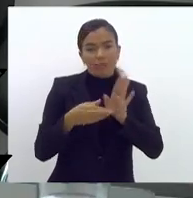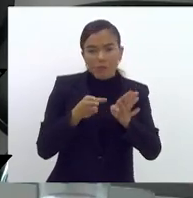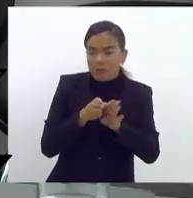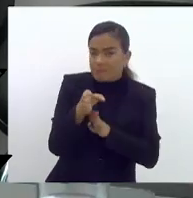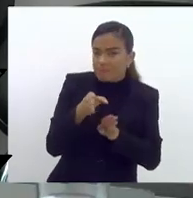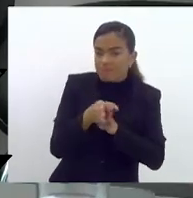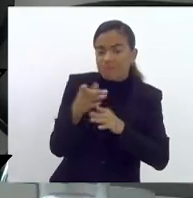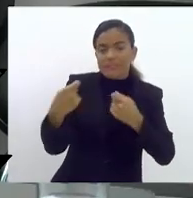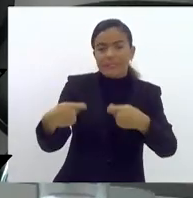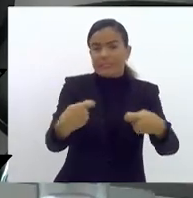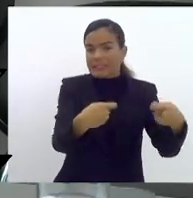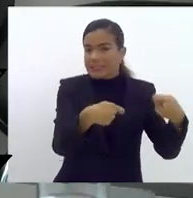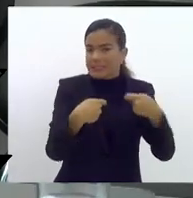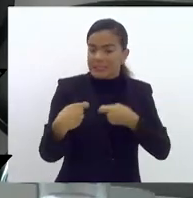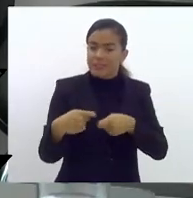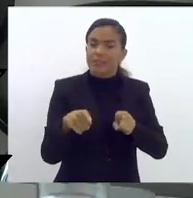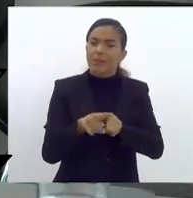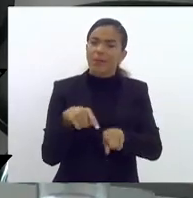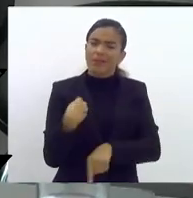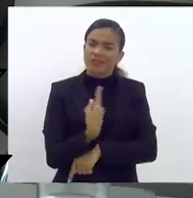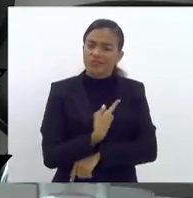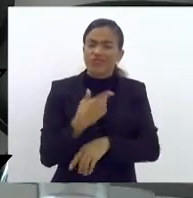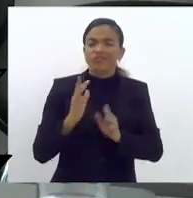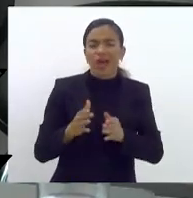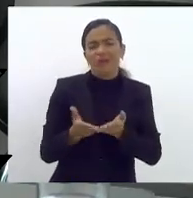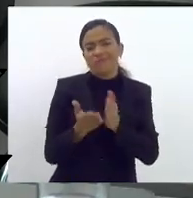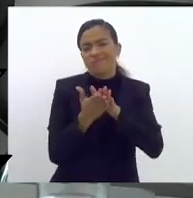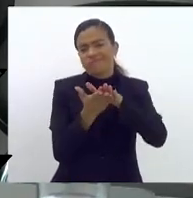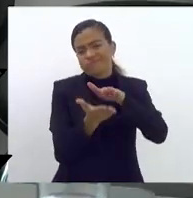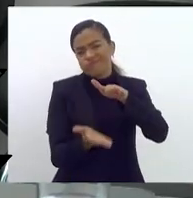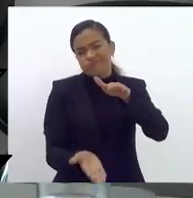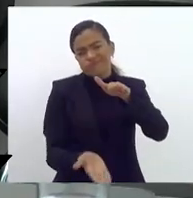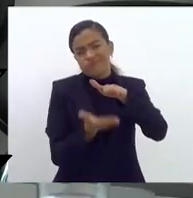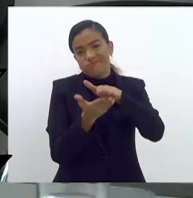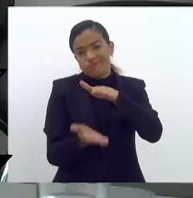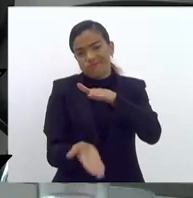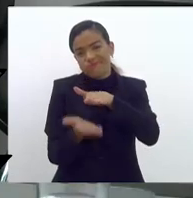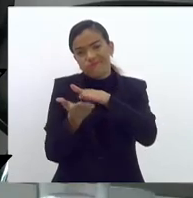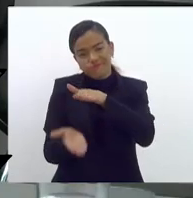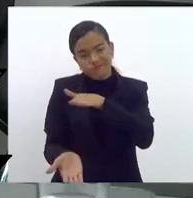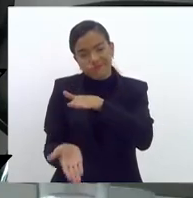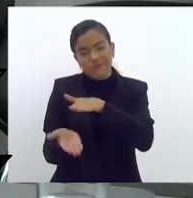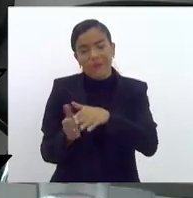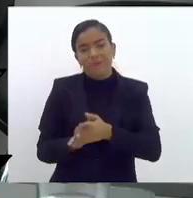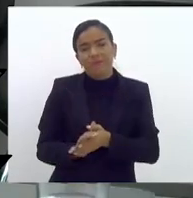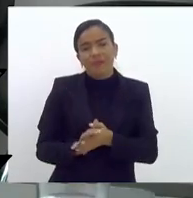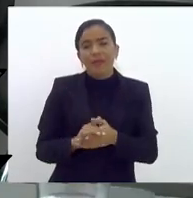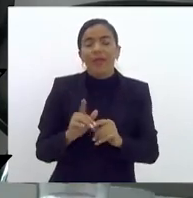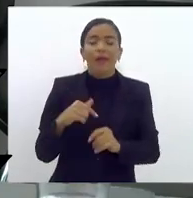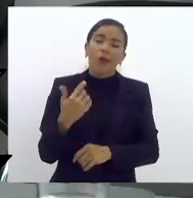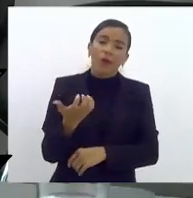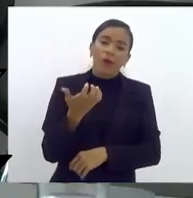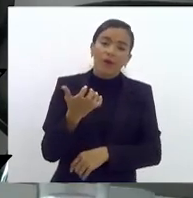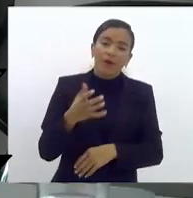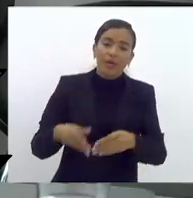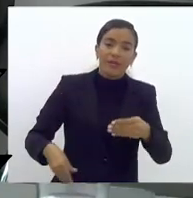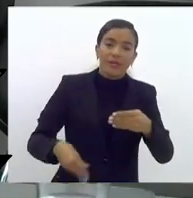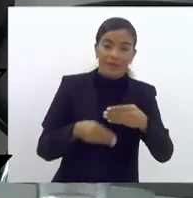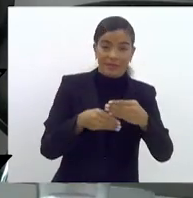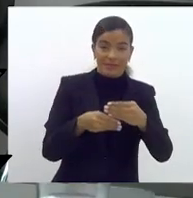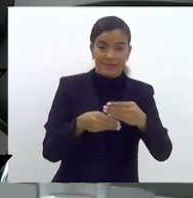necessário e a gente também já vem acumulando no âmbito da comissão de cultura e aí quero me somar com Deputado Luiz Paulo